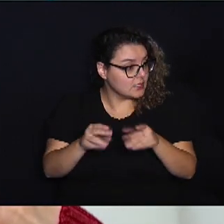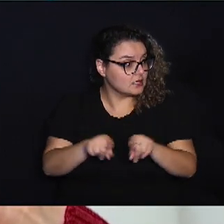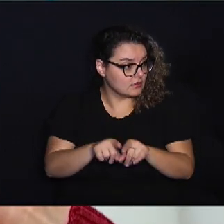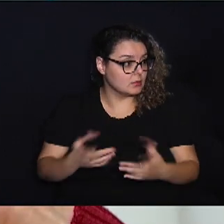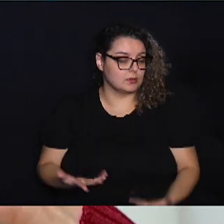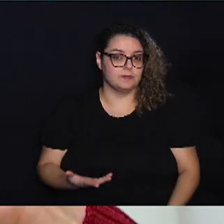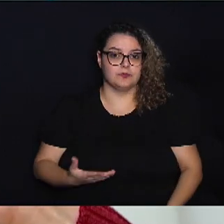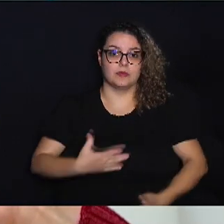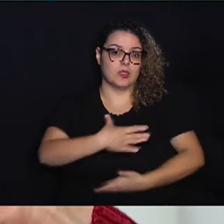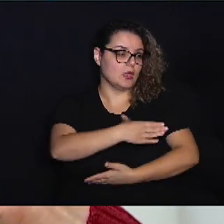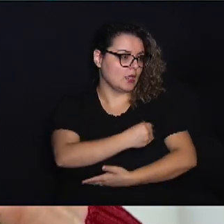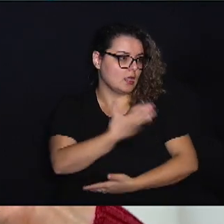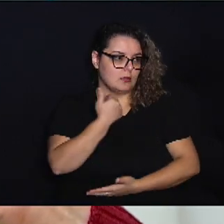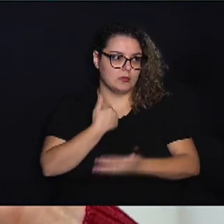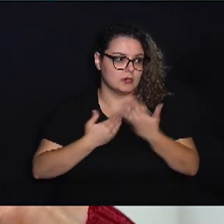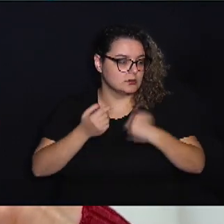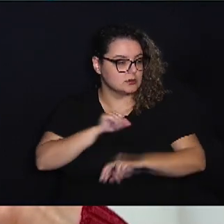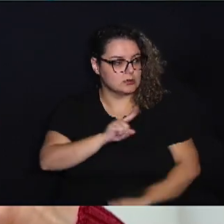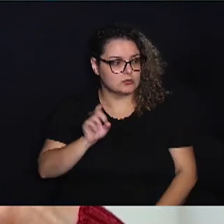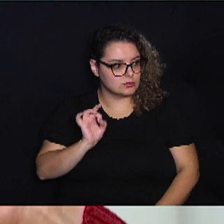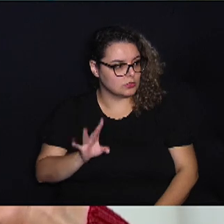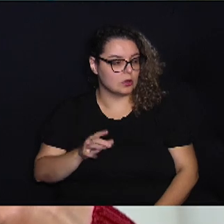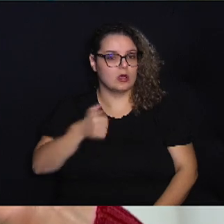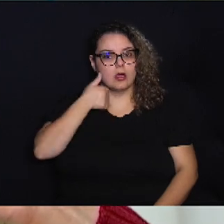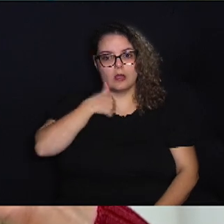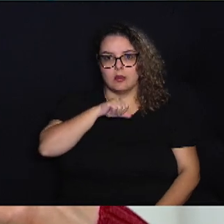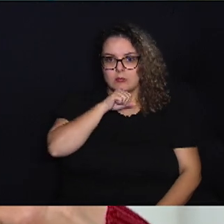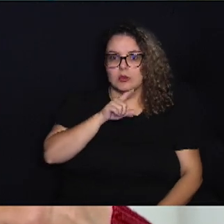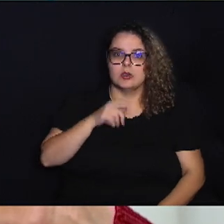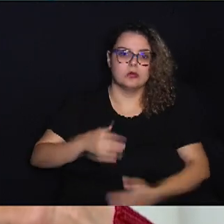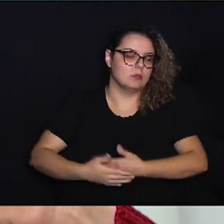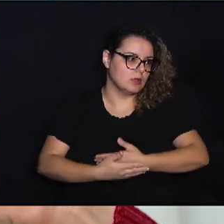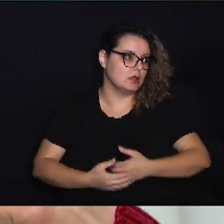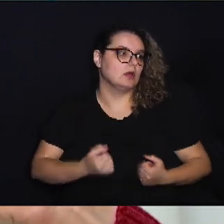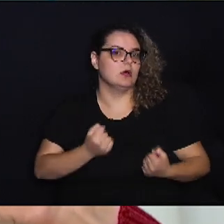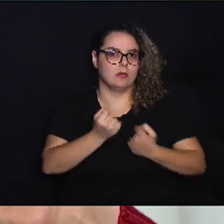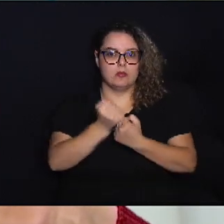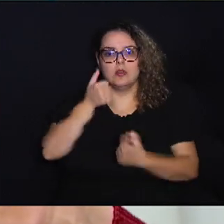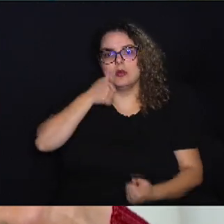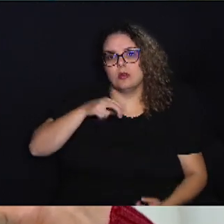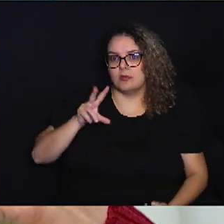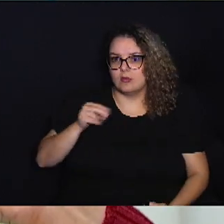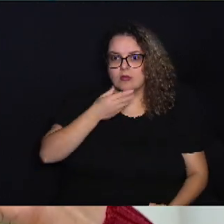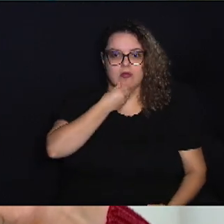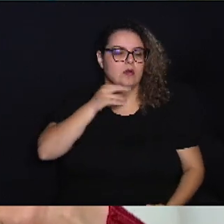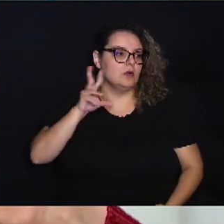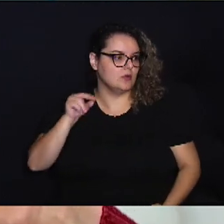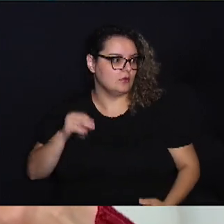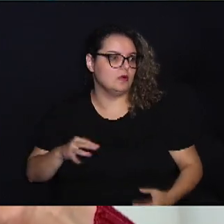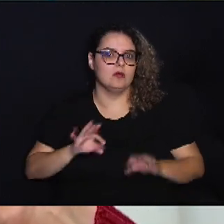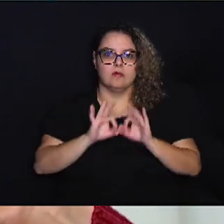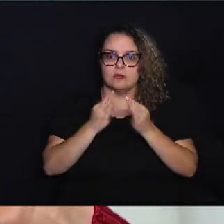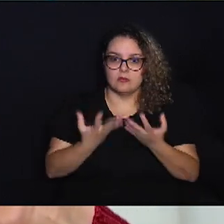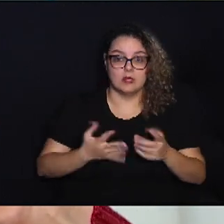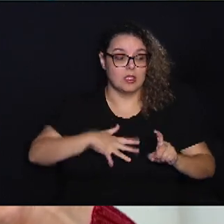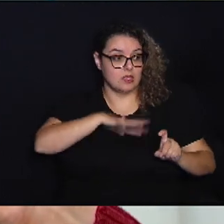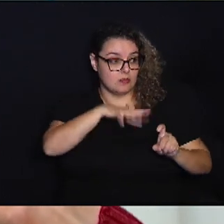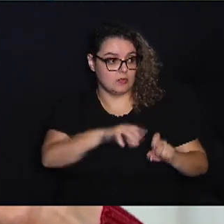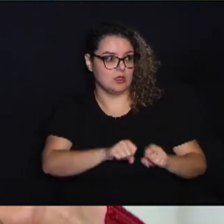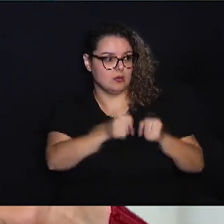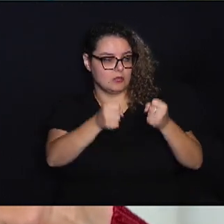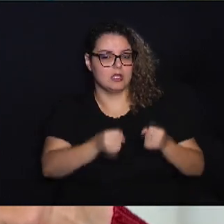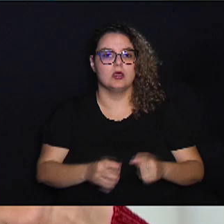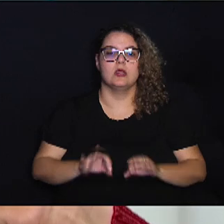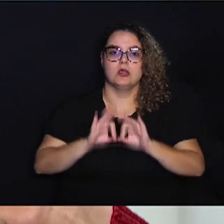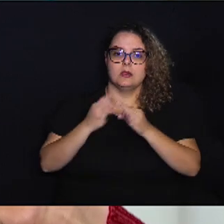envolve só a mãe e o bebê, envolve a família, envolve o apoio, envolve as avós, família, tudo, quebrar mitos e trazer essa família